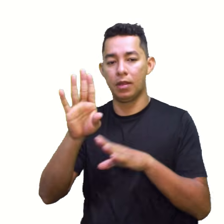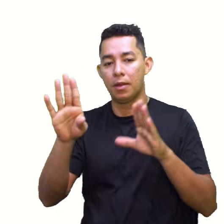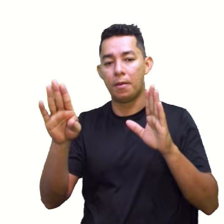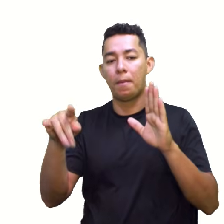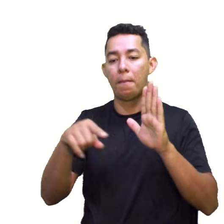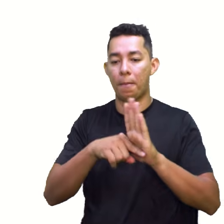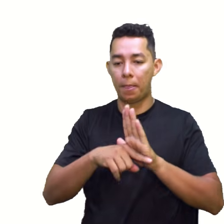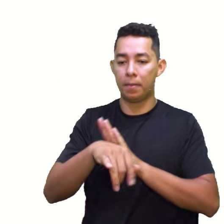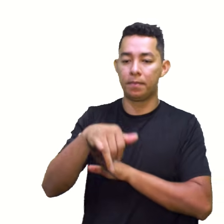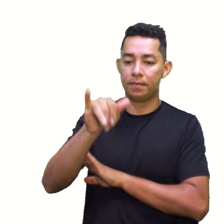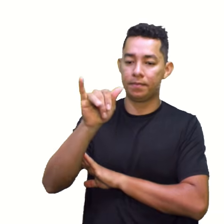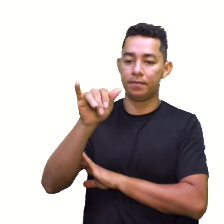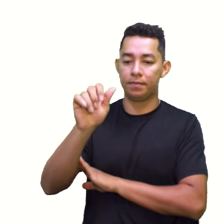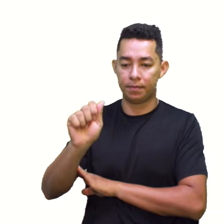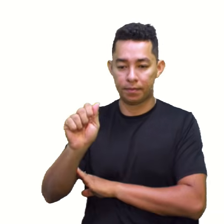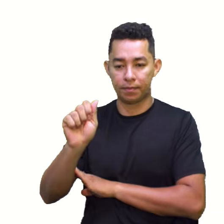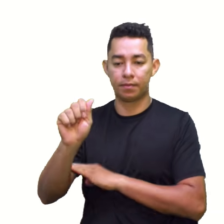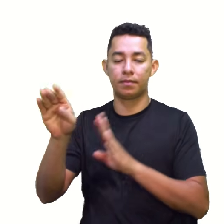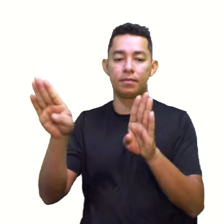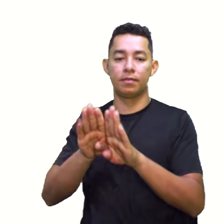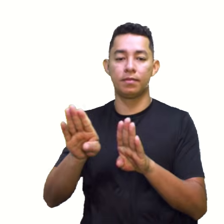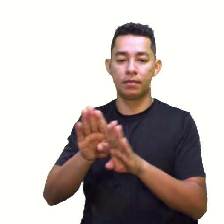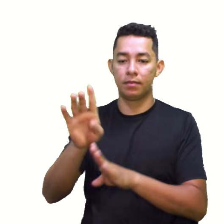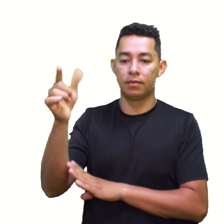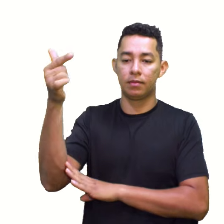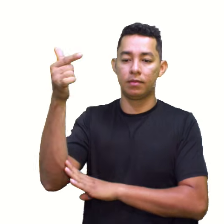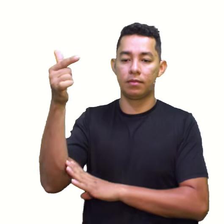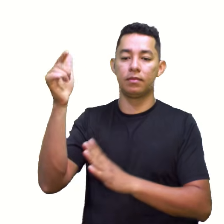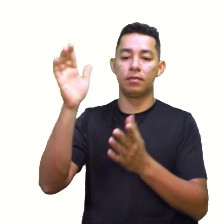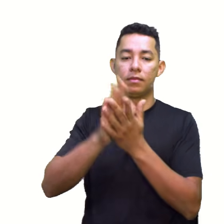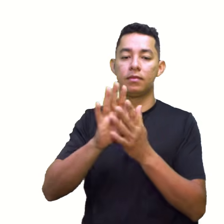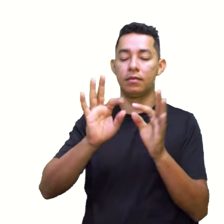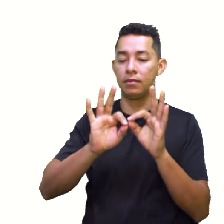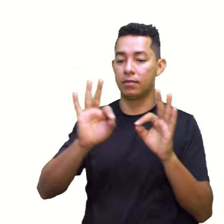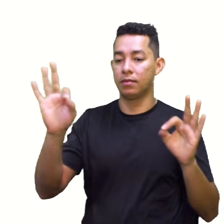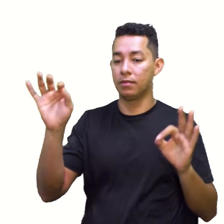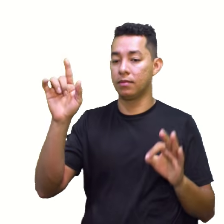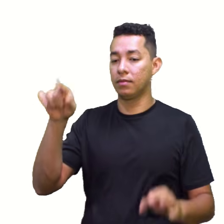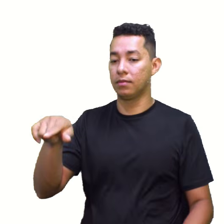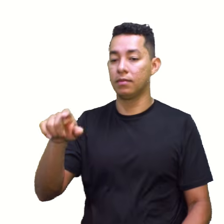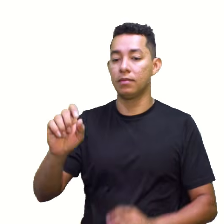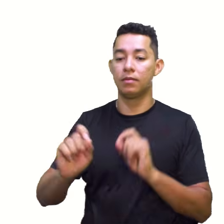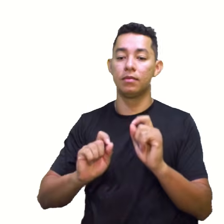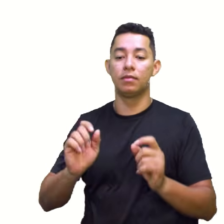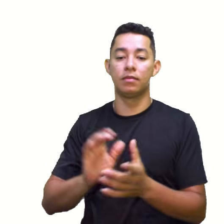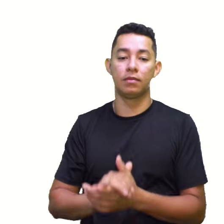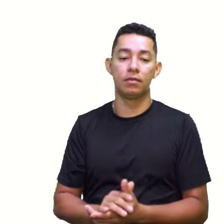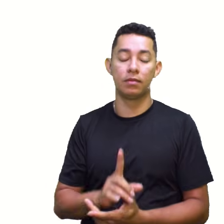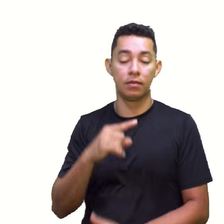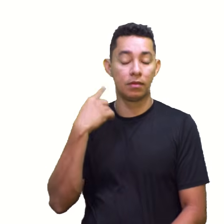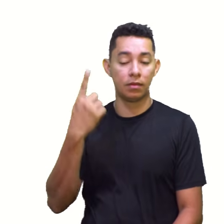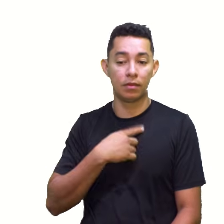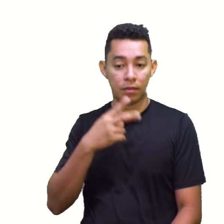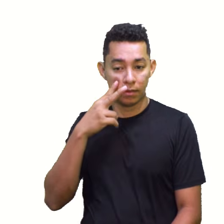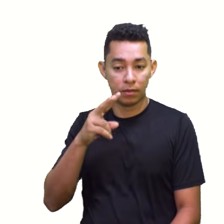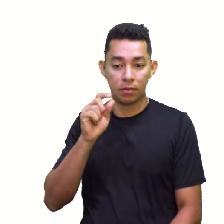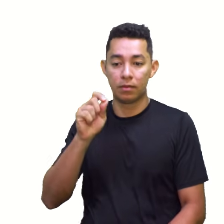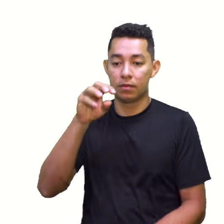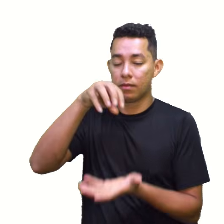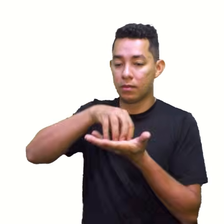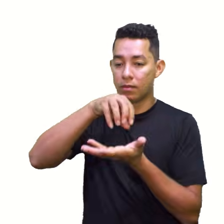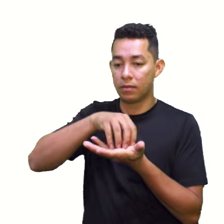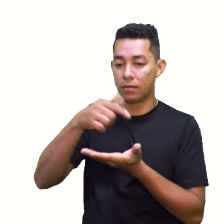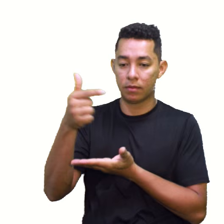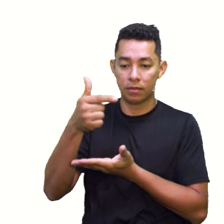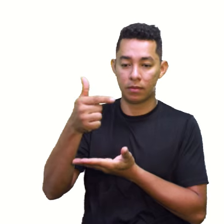menos ya também ao quadrado. A distância é, nós vimos que o centro da